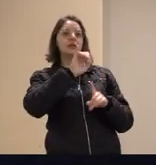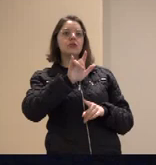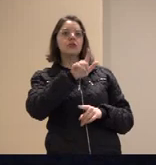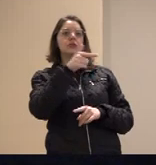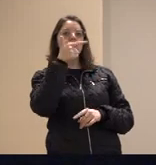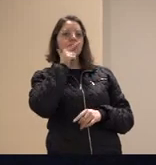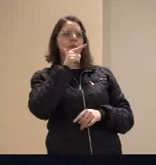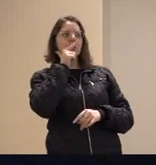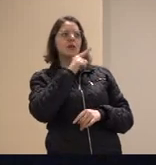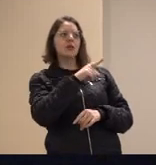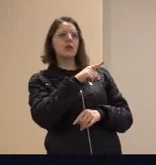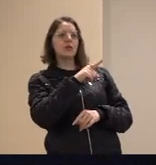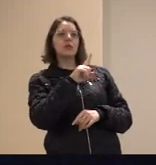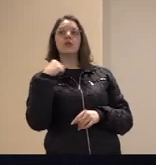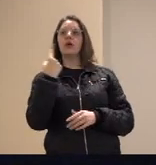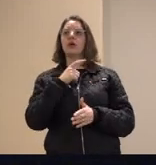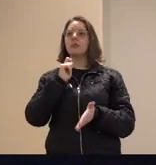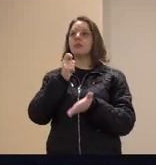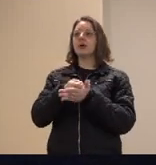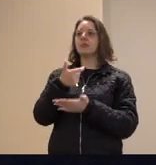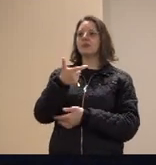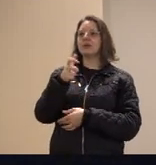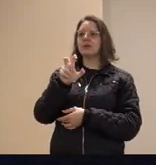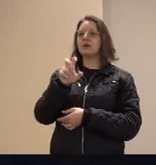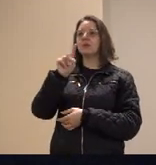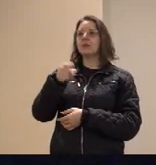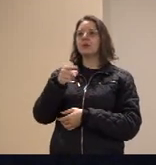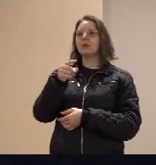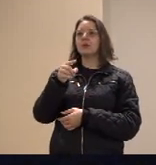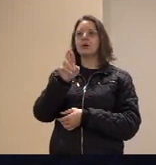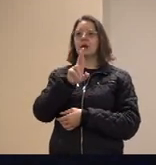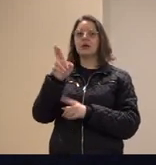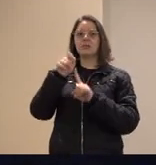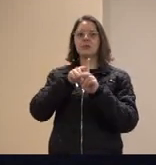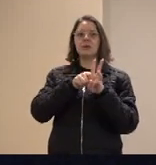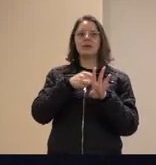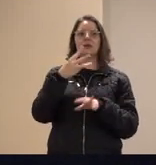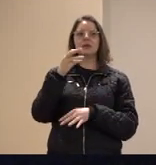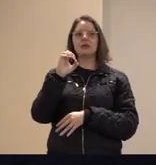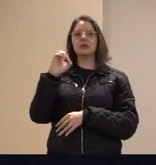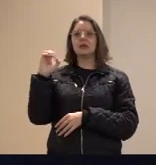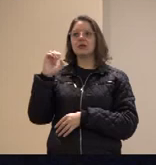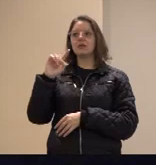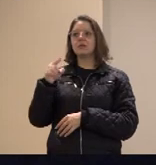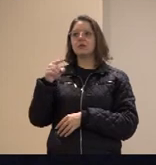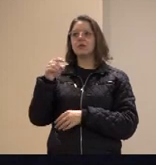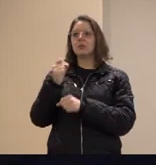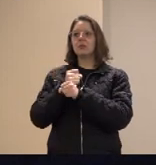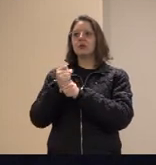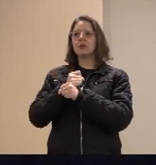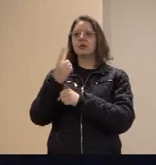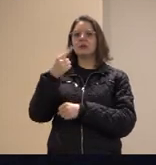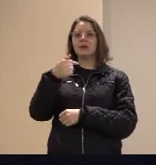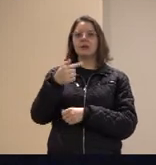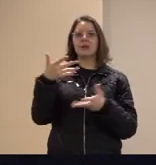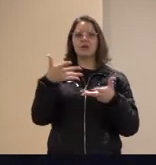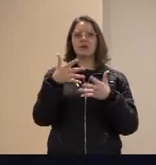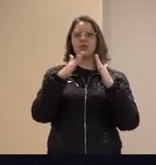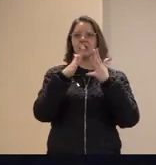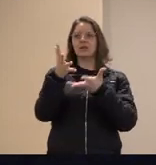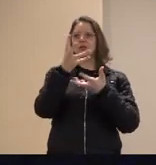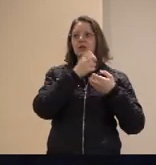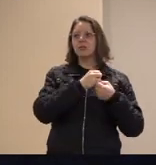12 municípios. Nós pagamos 25 mil por mês, 300 mil por ano. Tem 17 internados hoje, 3 de Olhães. Então, na verdade,